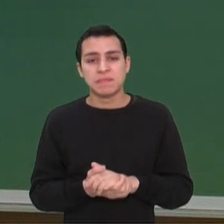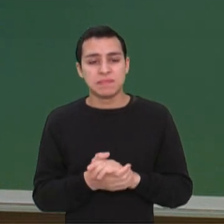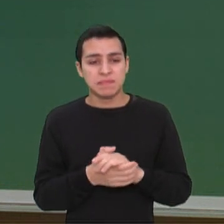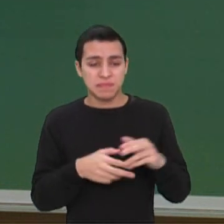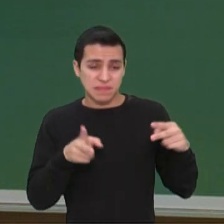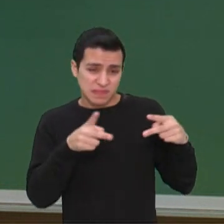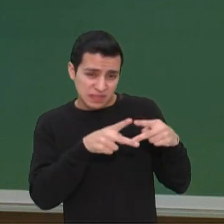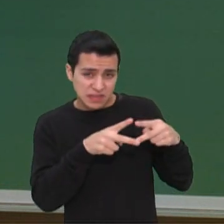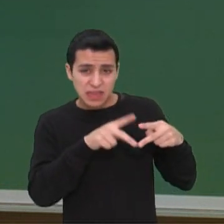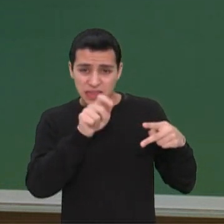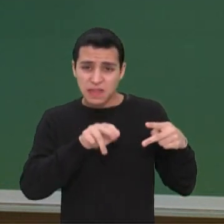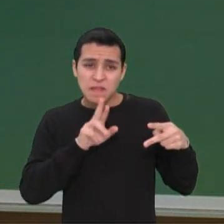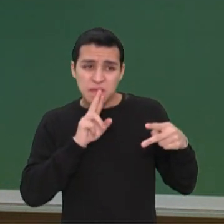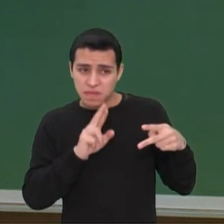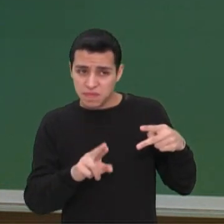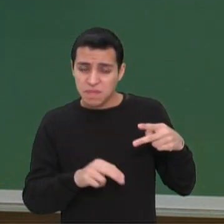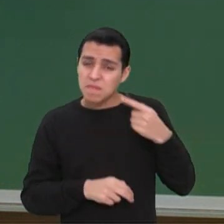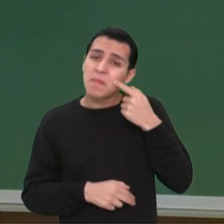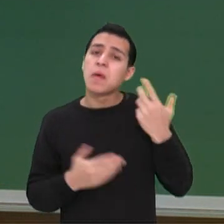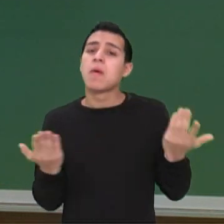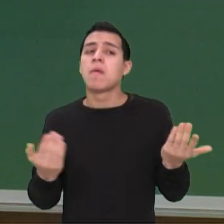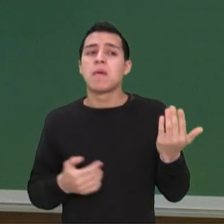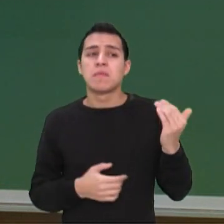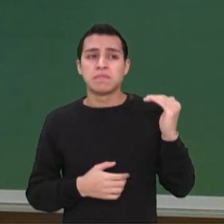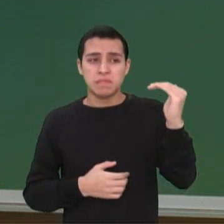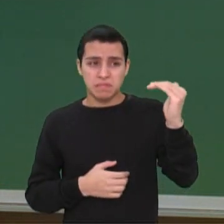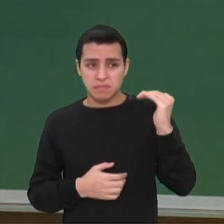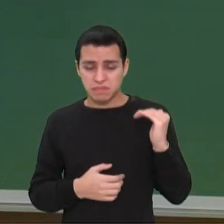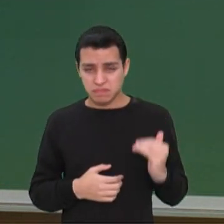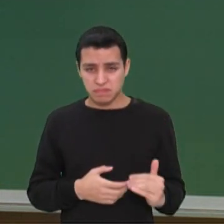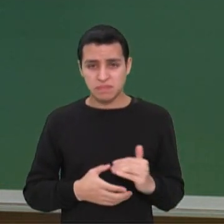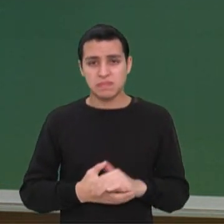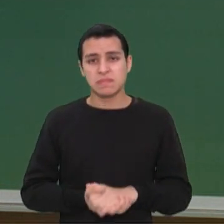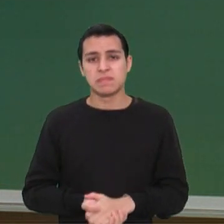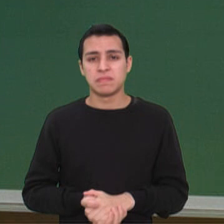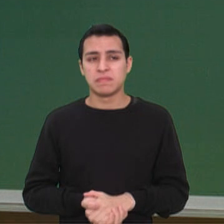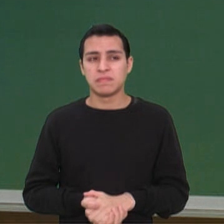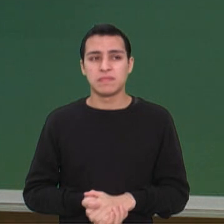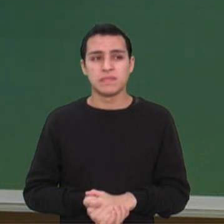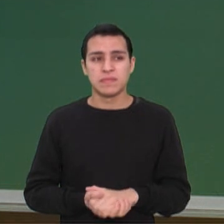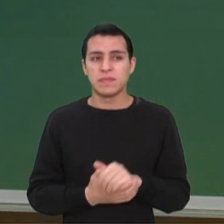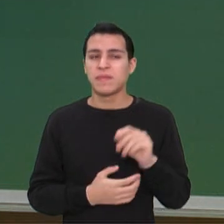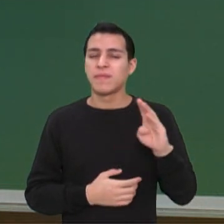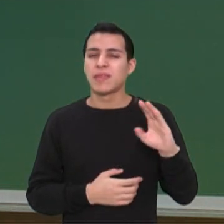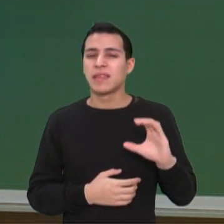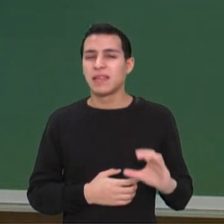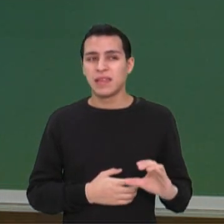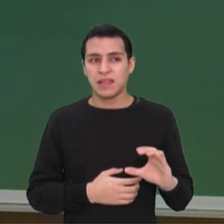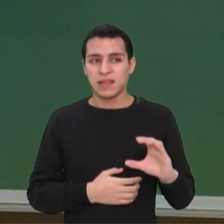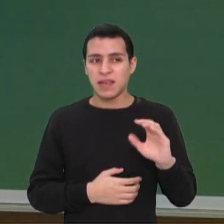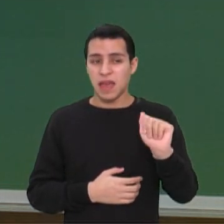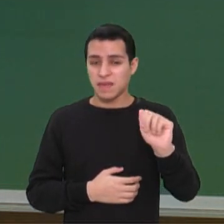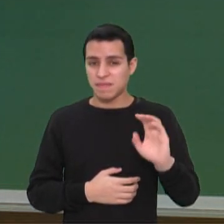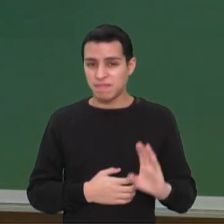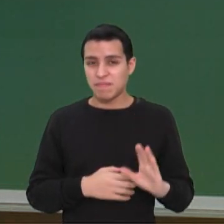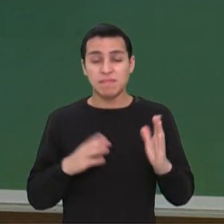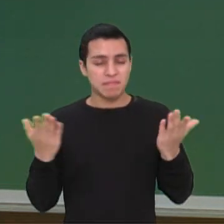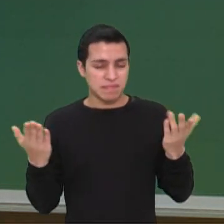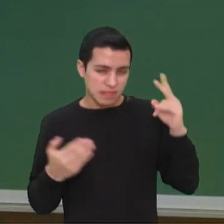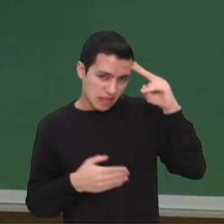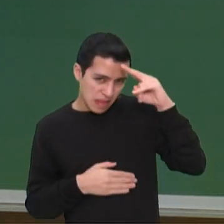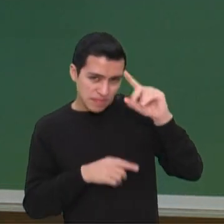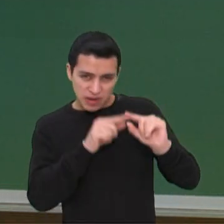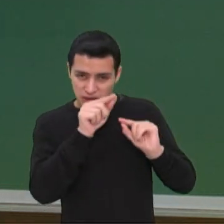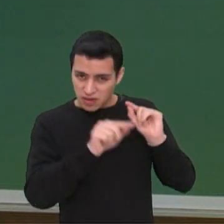Duas alternativas, might teach ou might teaches. Lembrando que, quando a gente trabalha com o